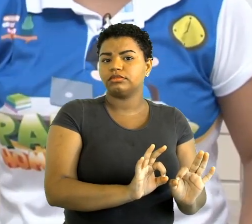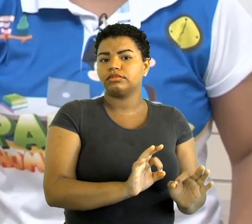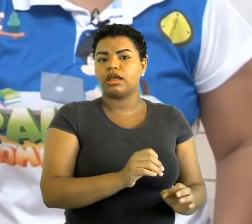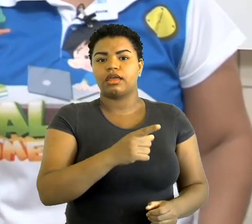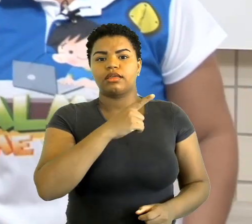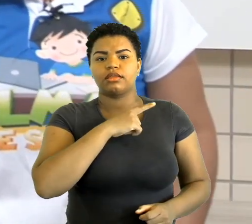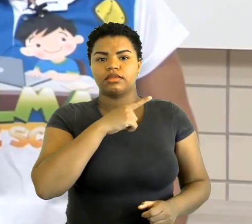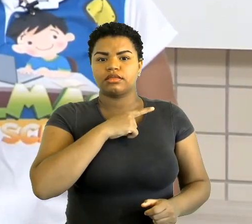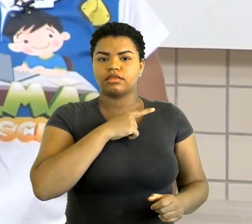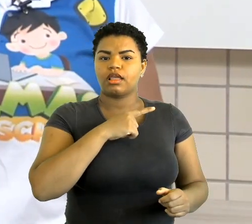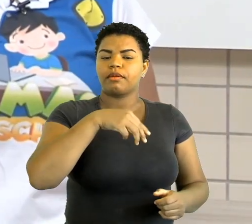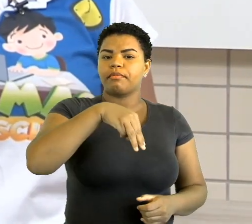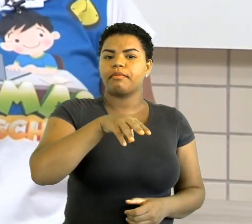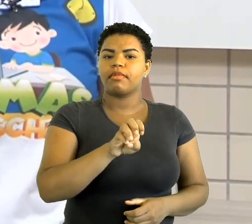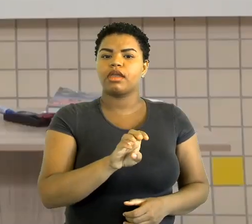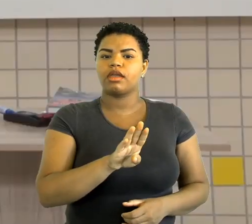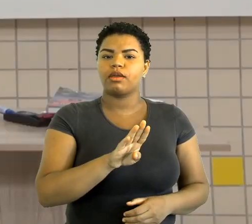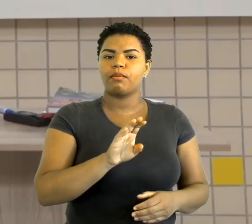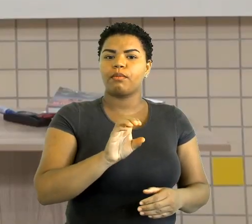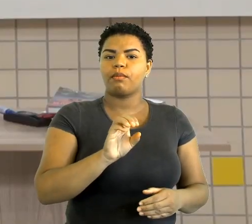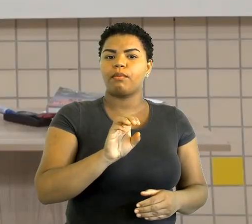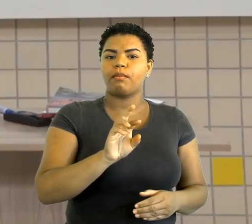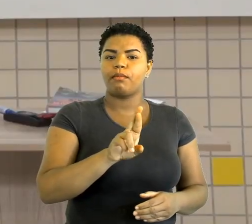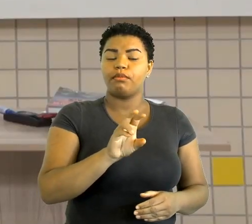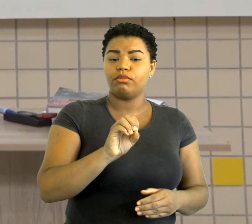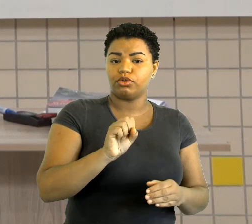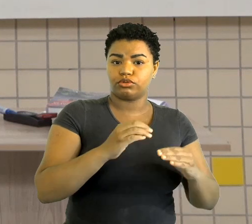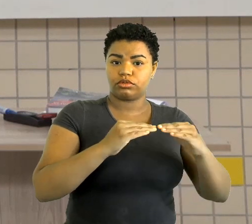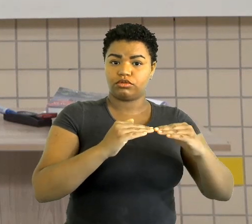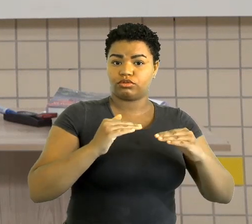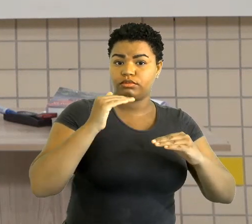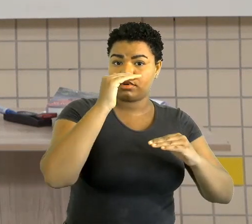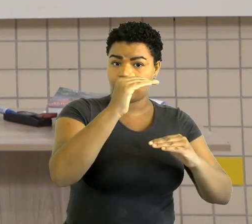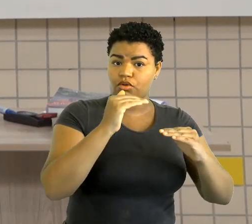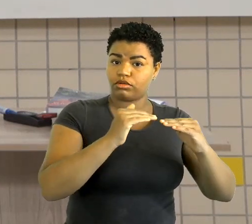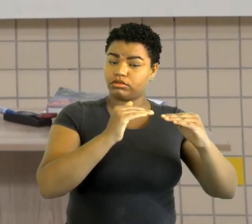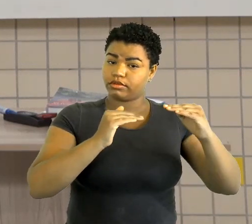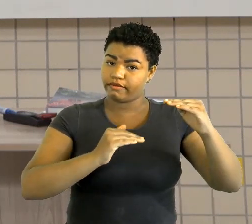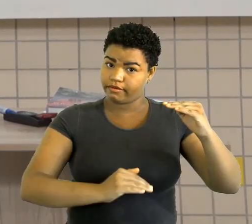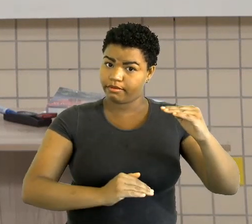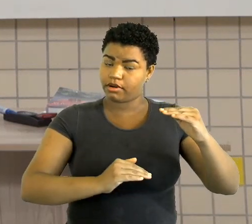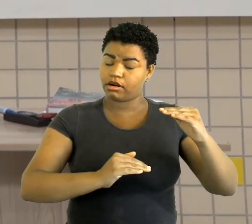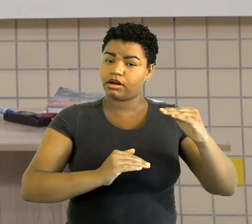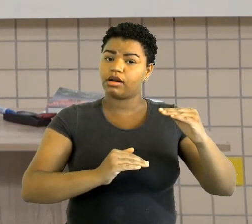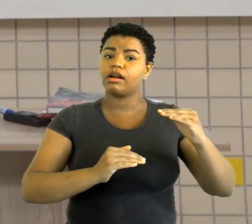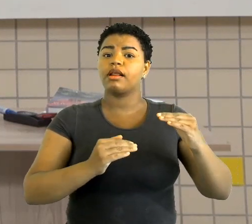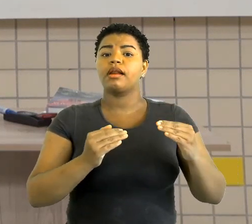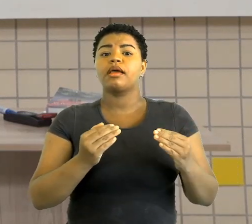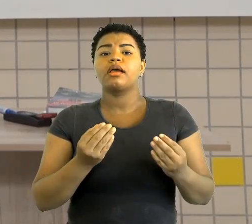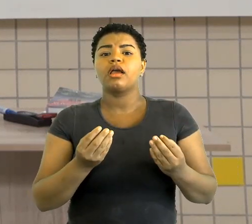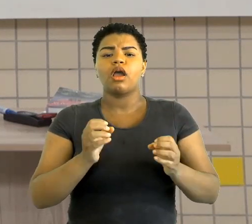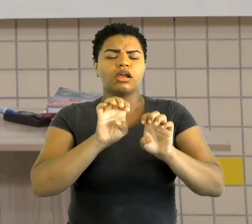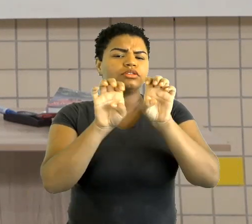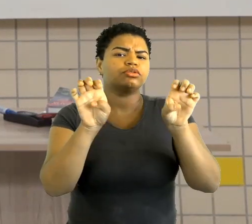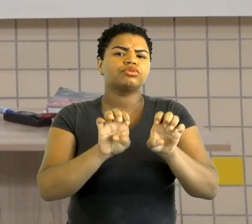membros inferiores. Para que serve toda essa estrutura?